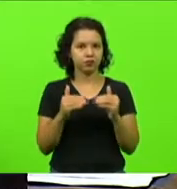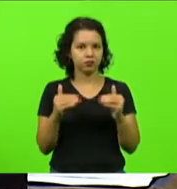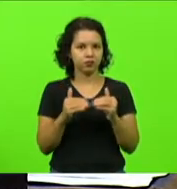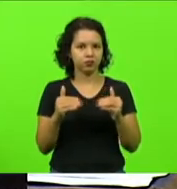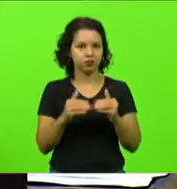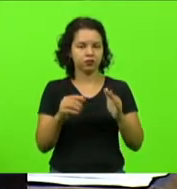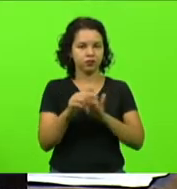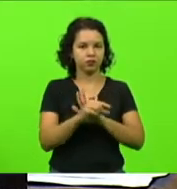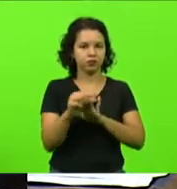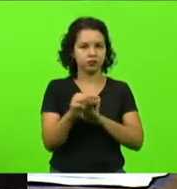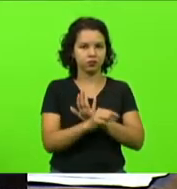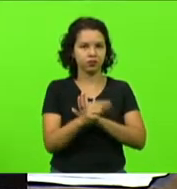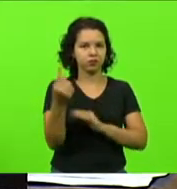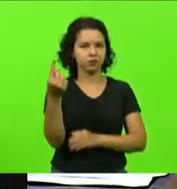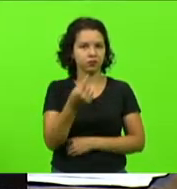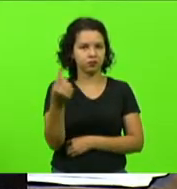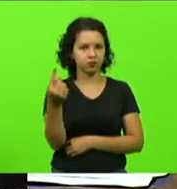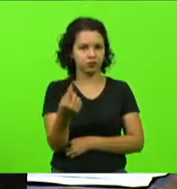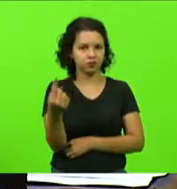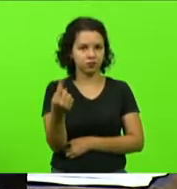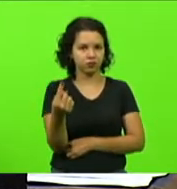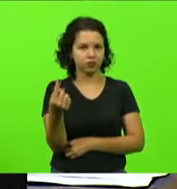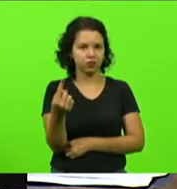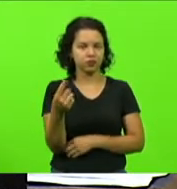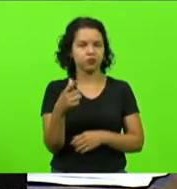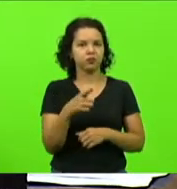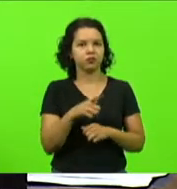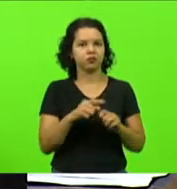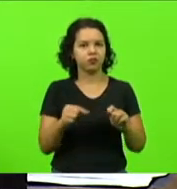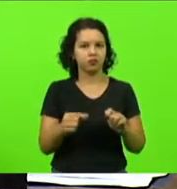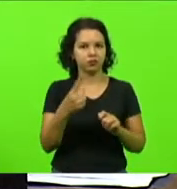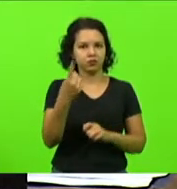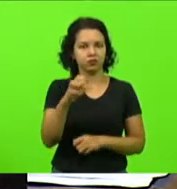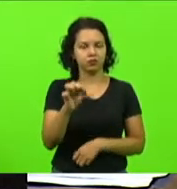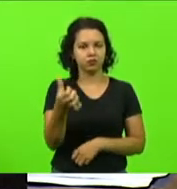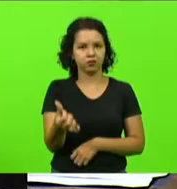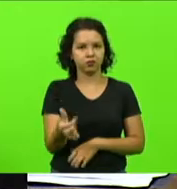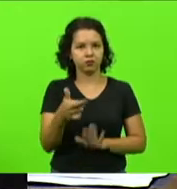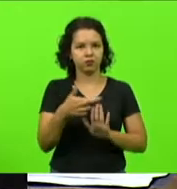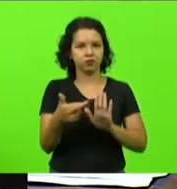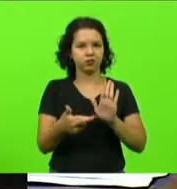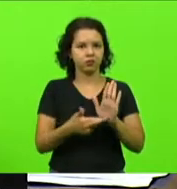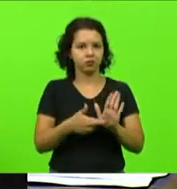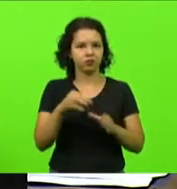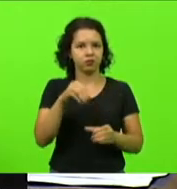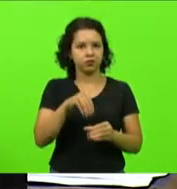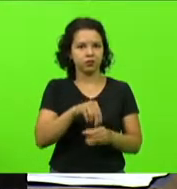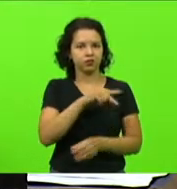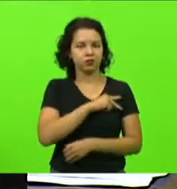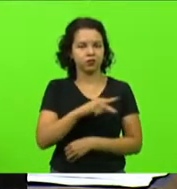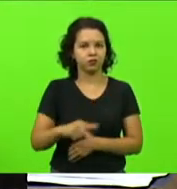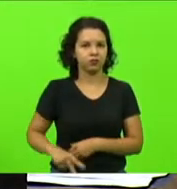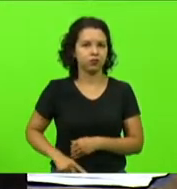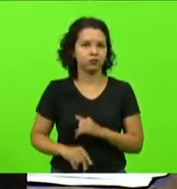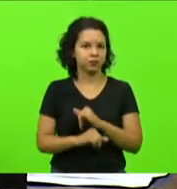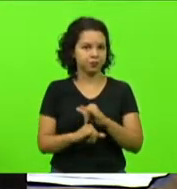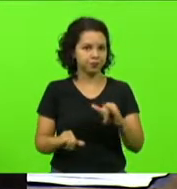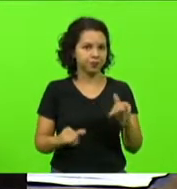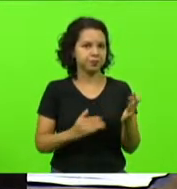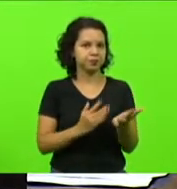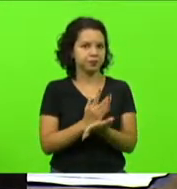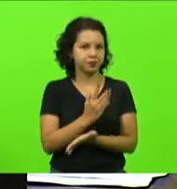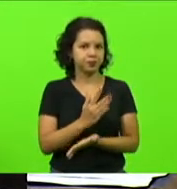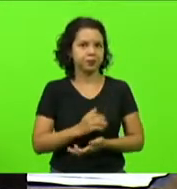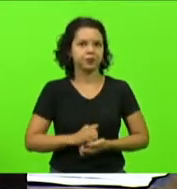o parágrafo 1º do artigo 106 do Regimento Interno, o senhor presidente deu a por aprovada.